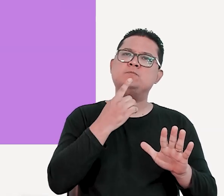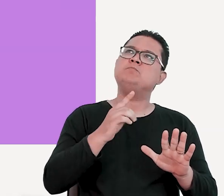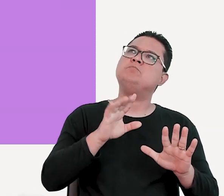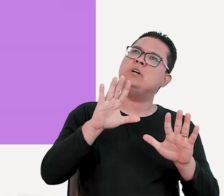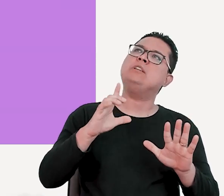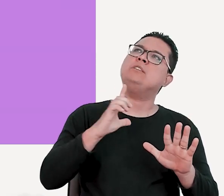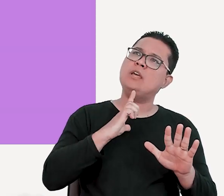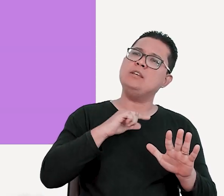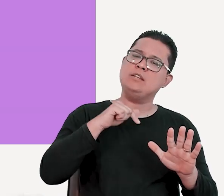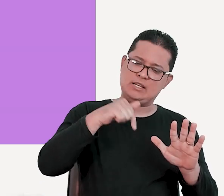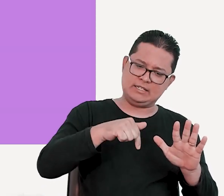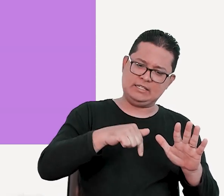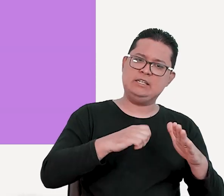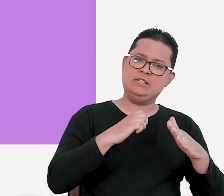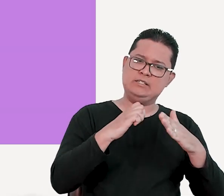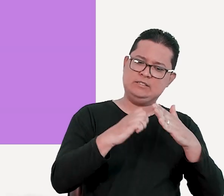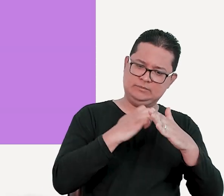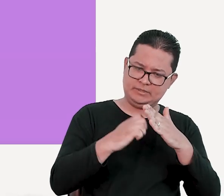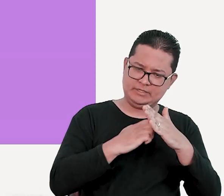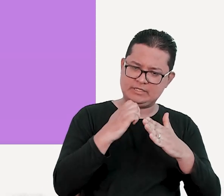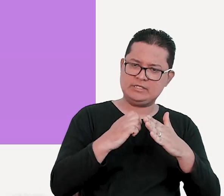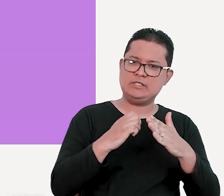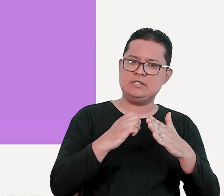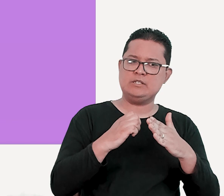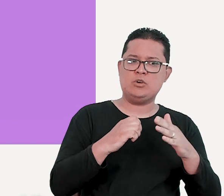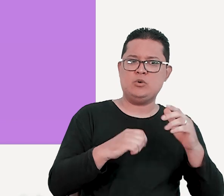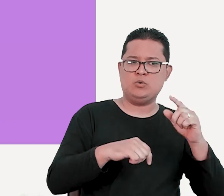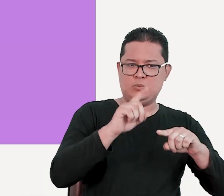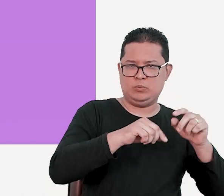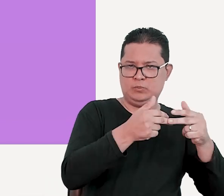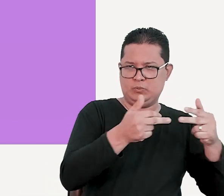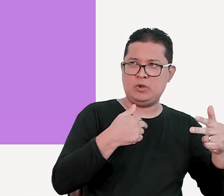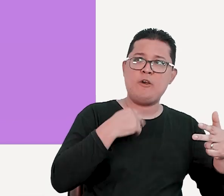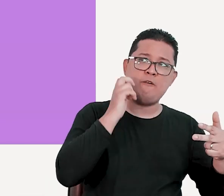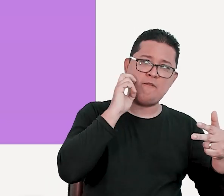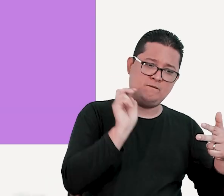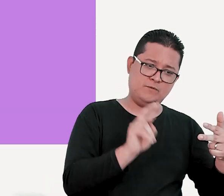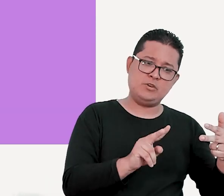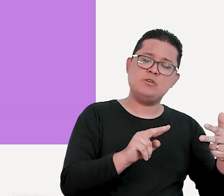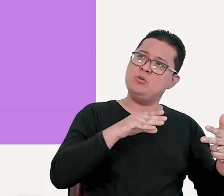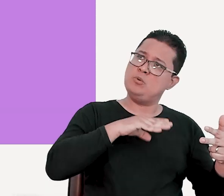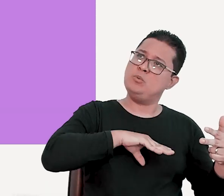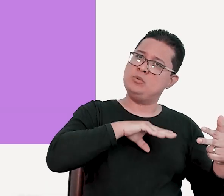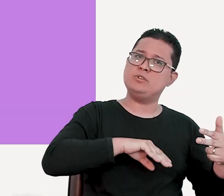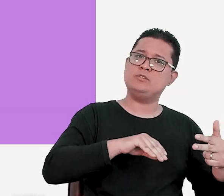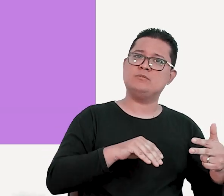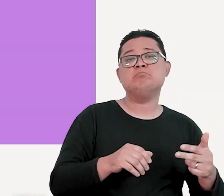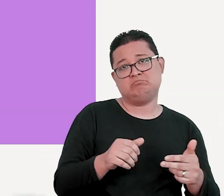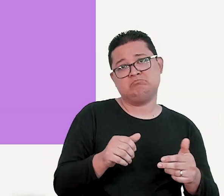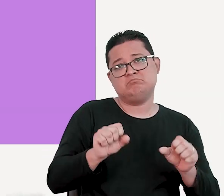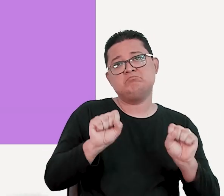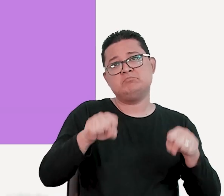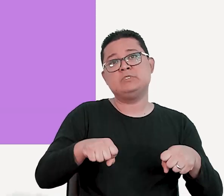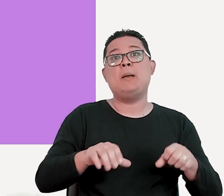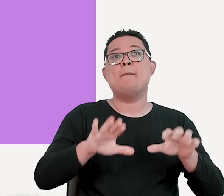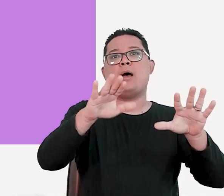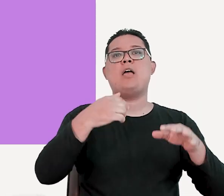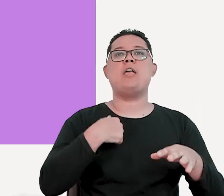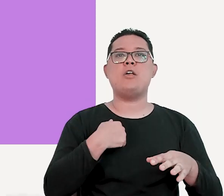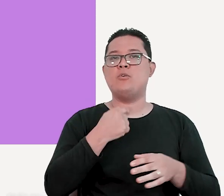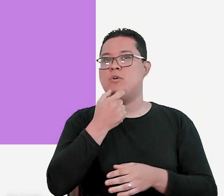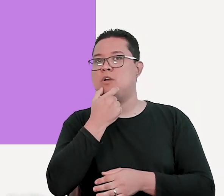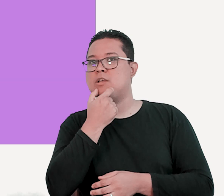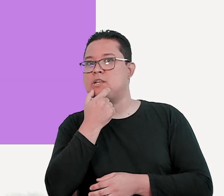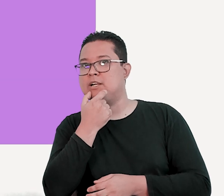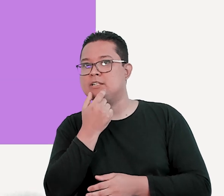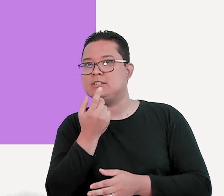Tem alguns produtos da minha empresa aqui no Brasil, mas não sou eu que faço a tradução. Eles contratam uma agência aqui no Brasil para fazer a tradução do